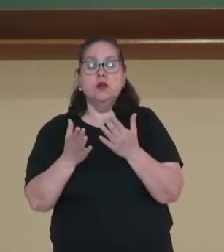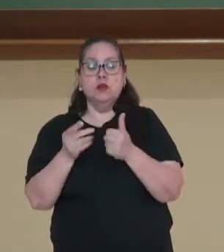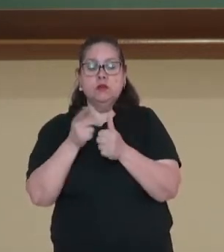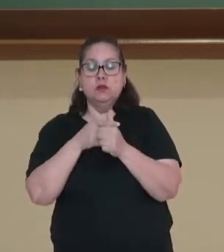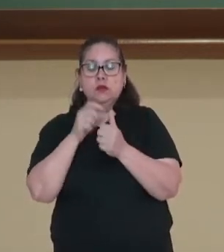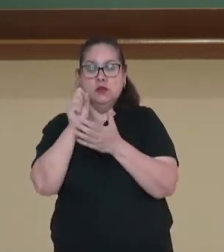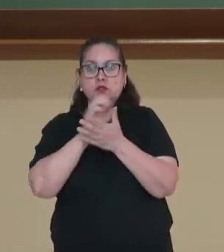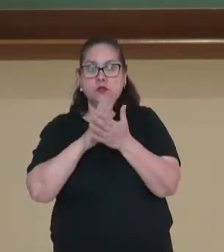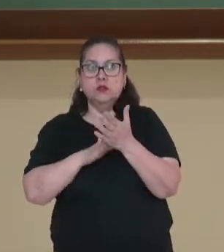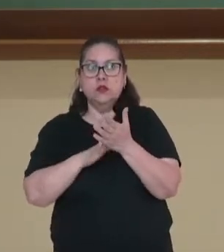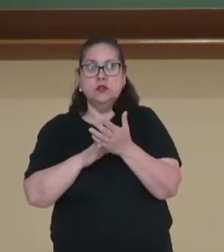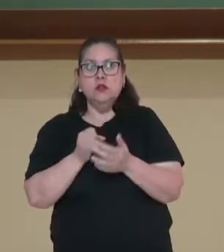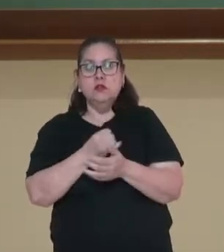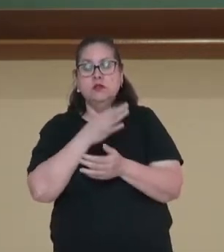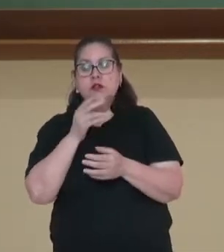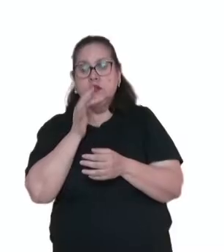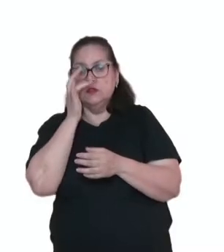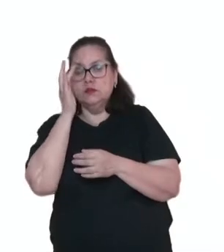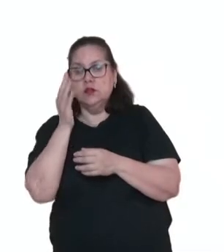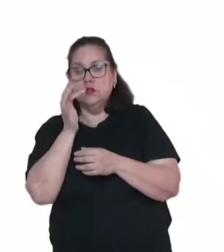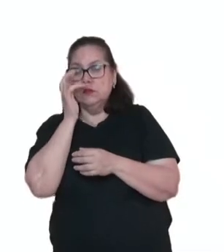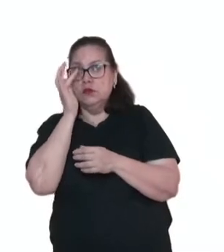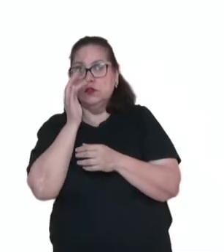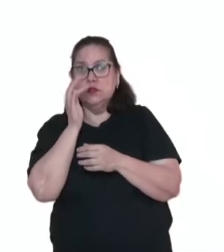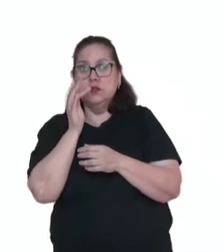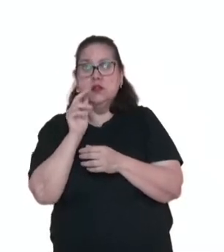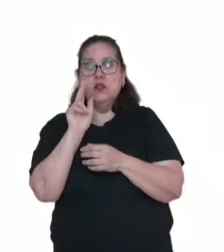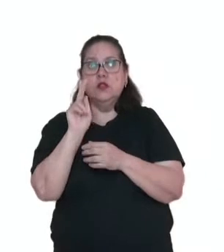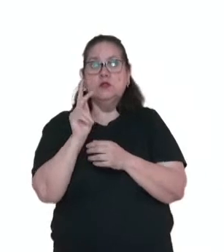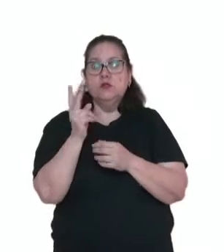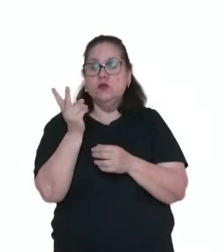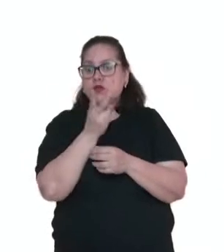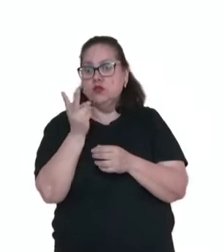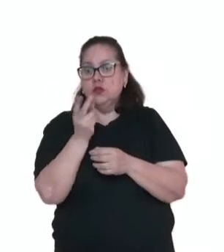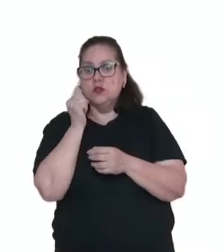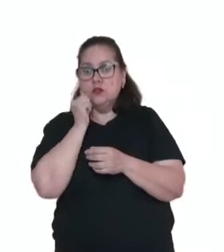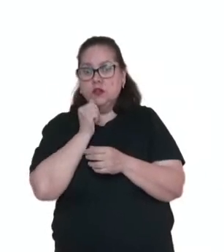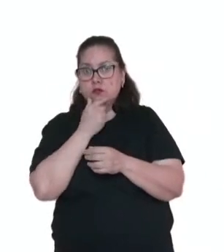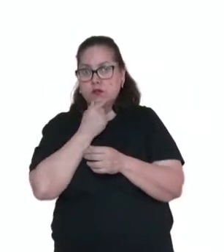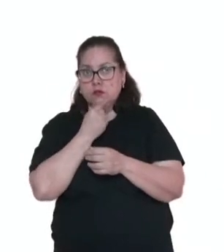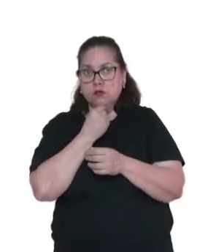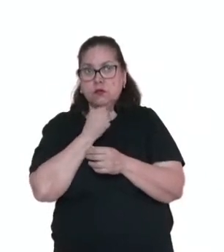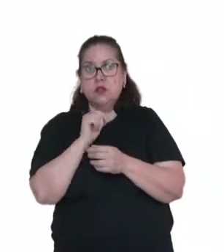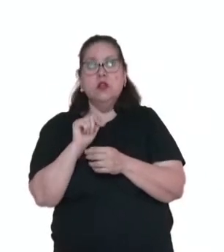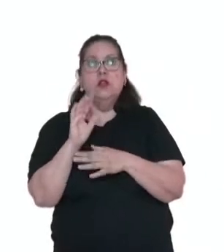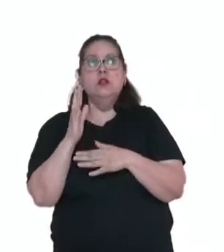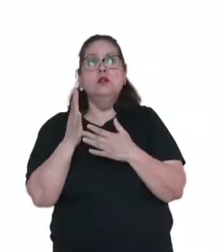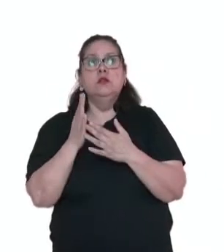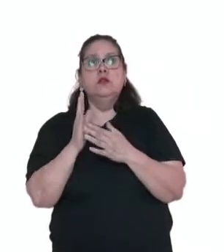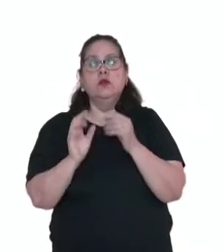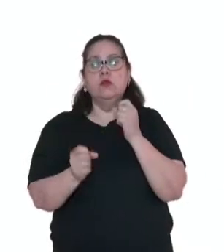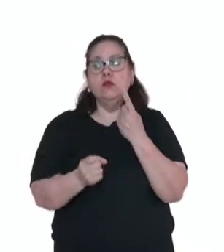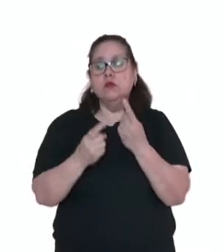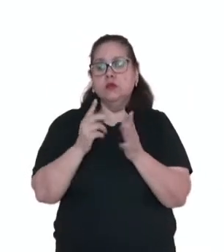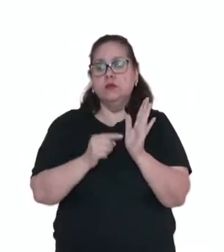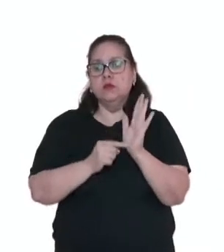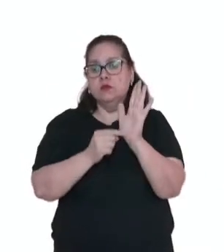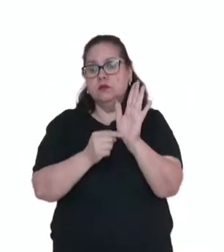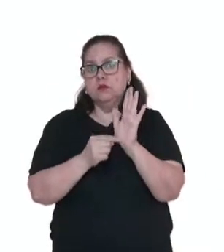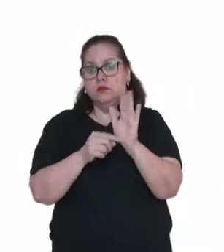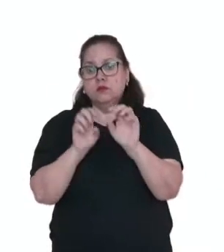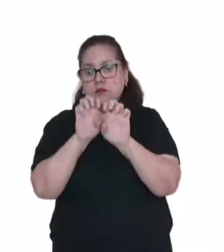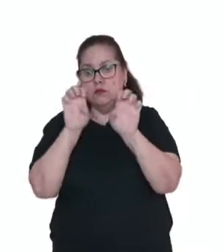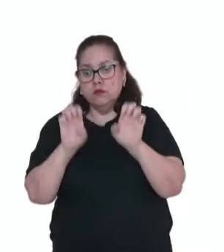primeira atividade. Então, várias plantas possuem flores hermafroditas, ou seja, tem os dois sexos, né? Em alguns desses casos, as